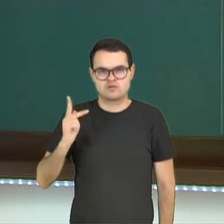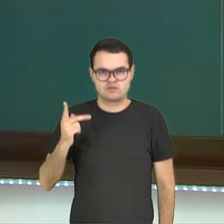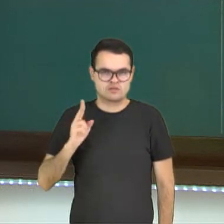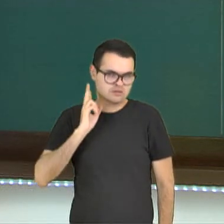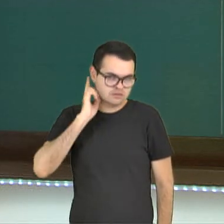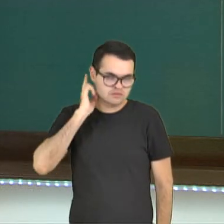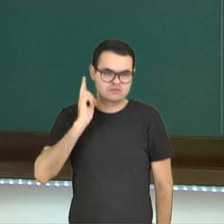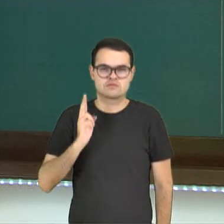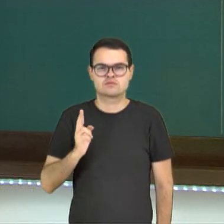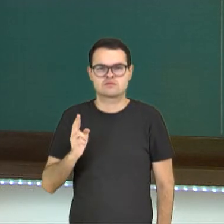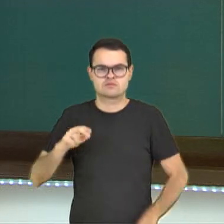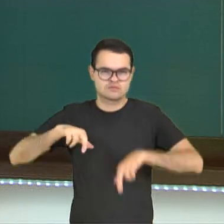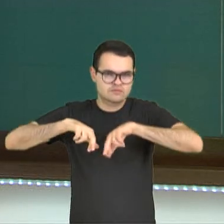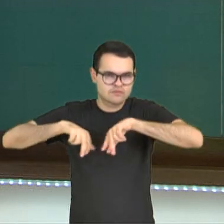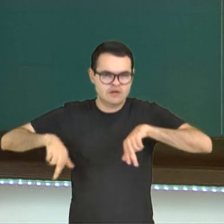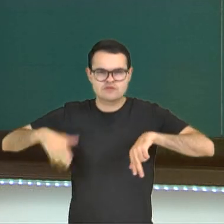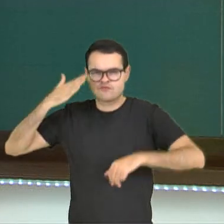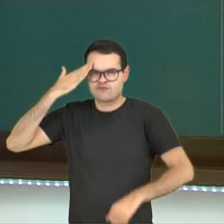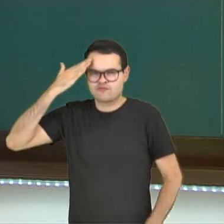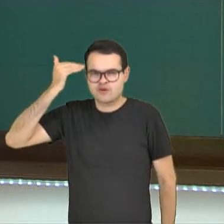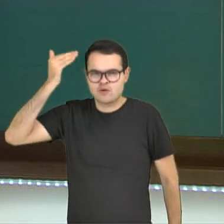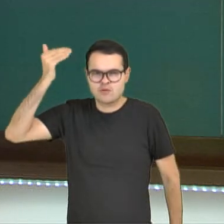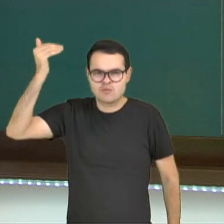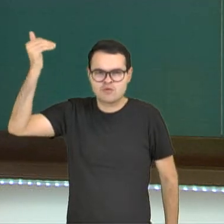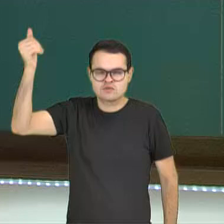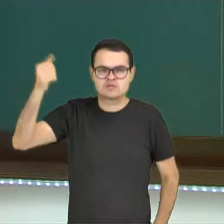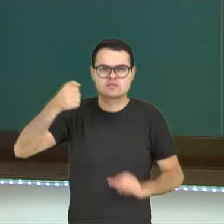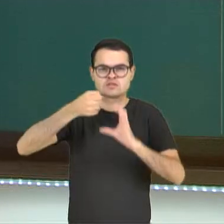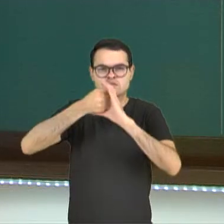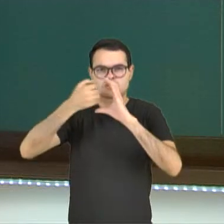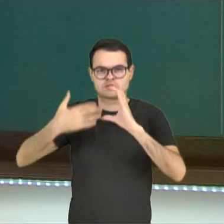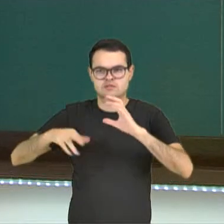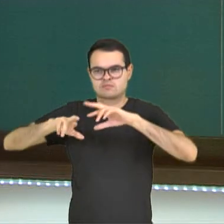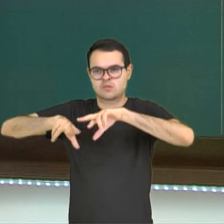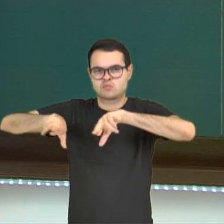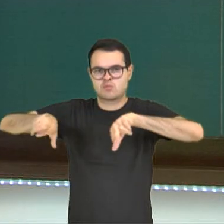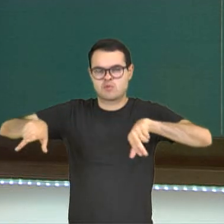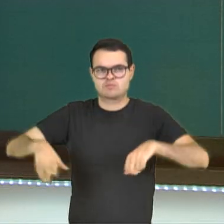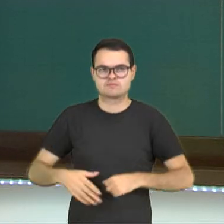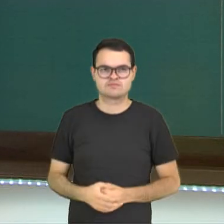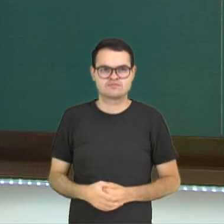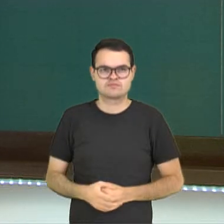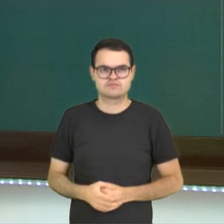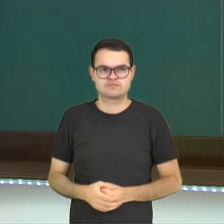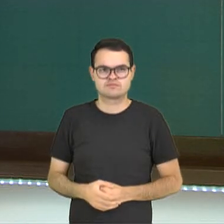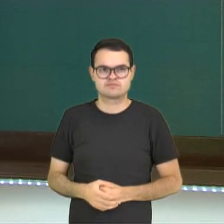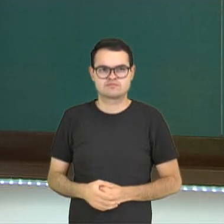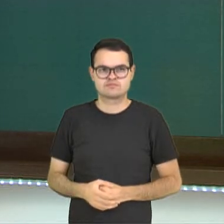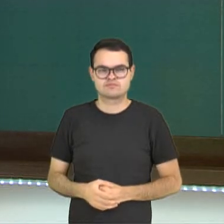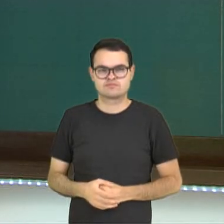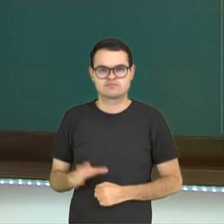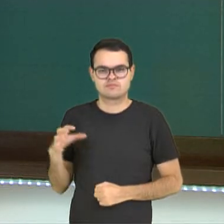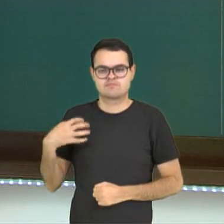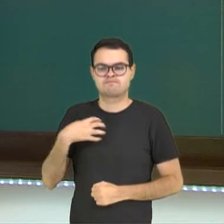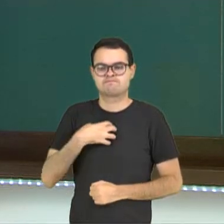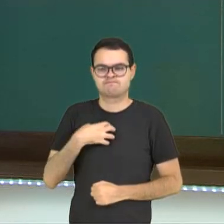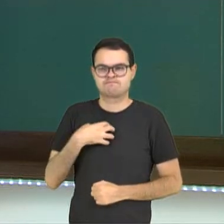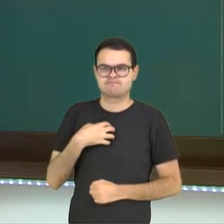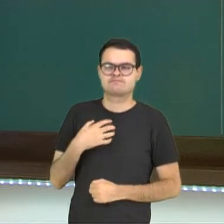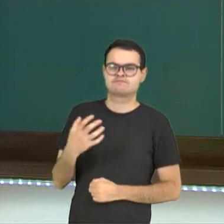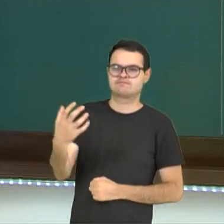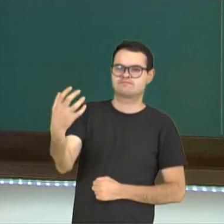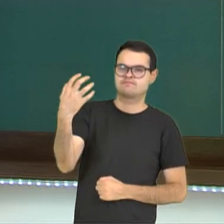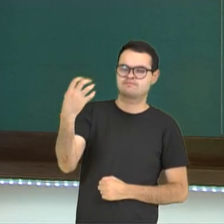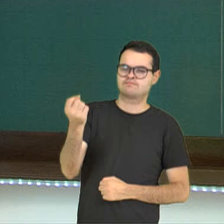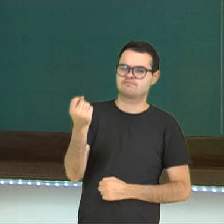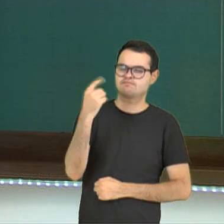né, Toulouse-Lautrec, que são características bem diferenciadas um do outro. Inspiração no impressionismo, mas com tendência de